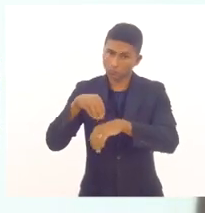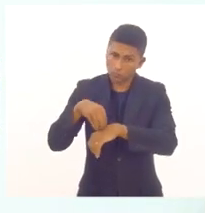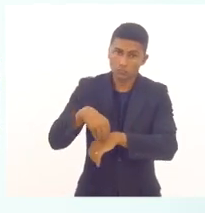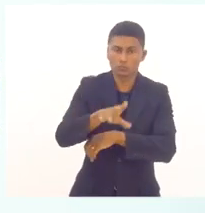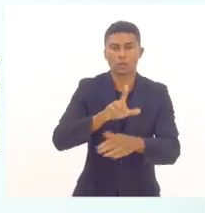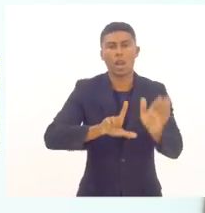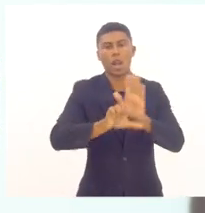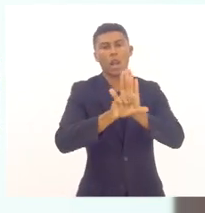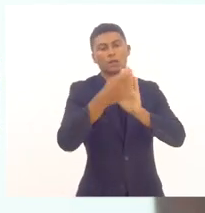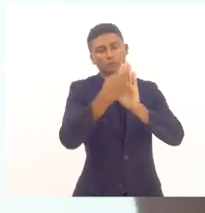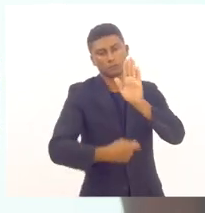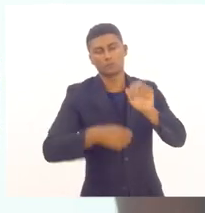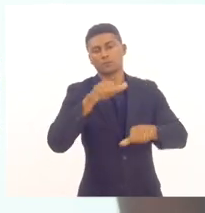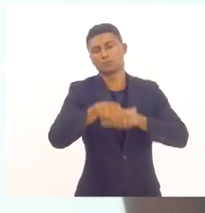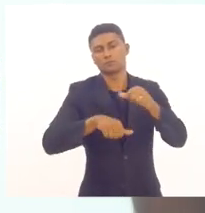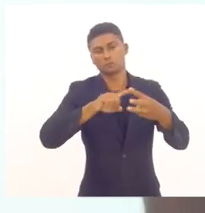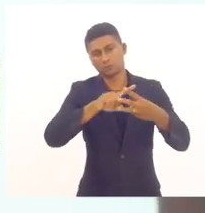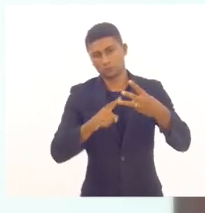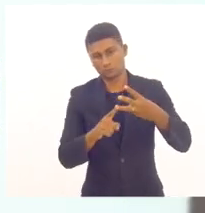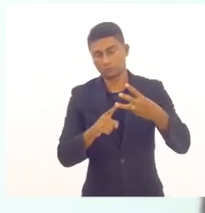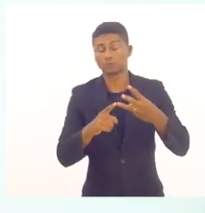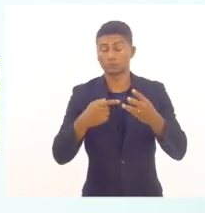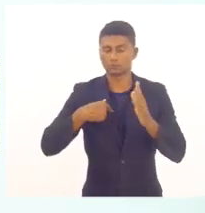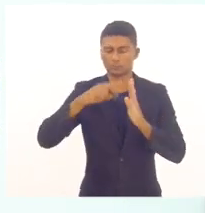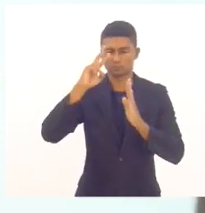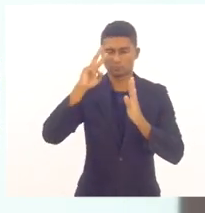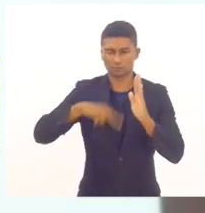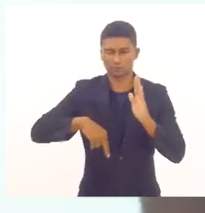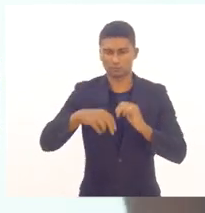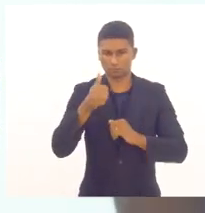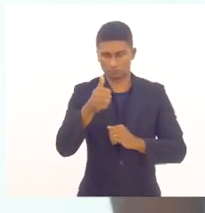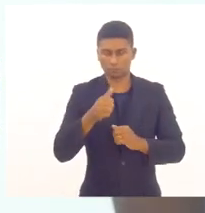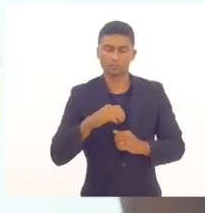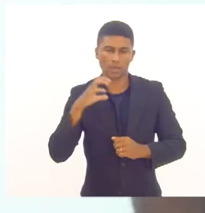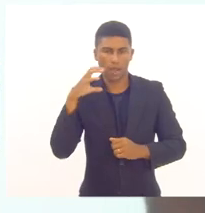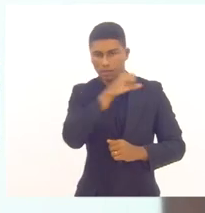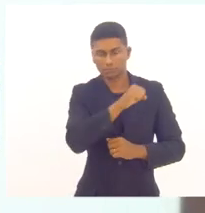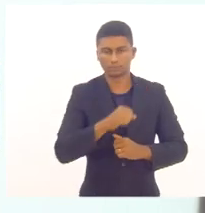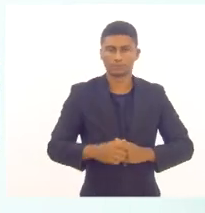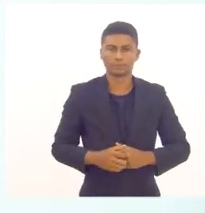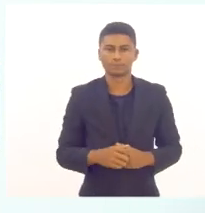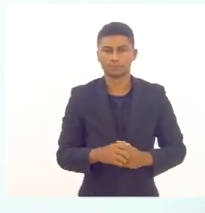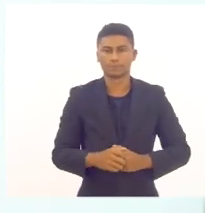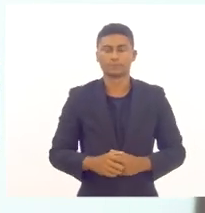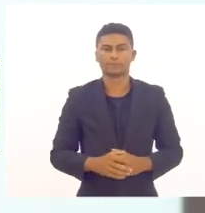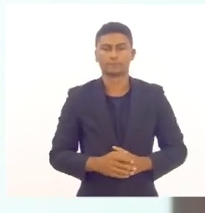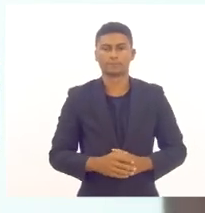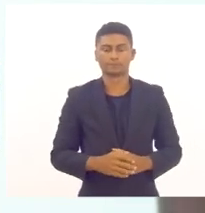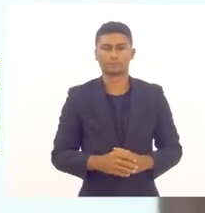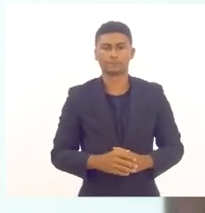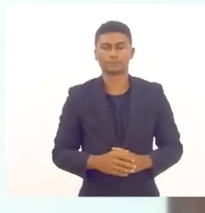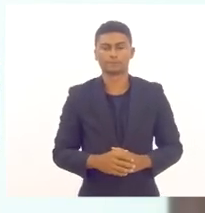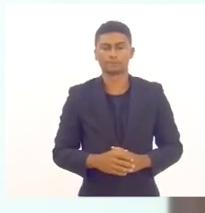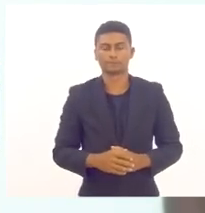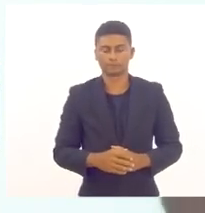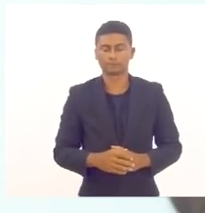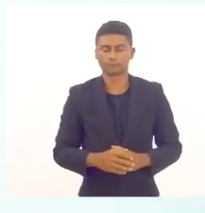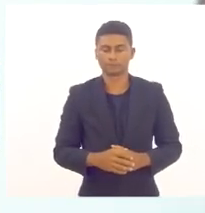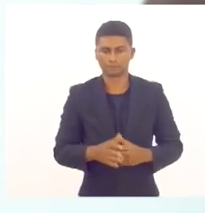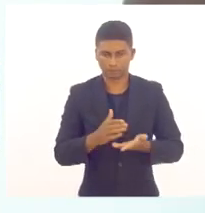três leis. Eu vou ler aqui rapidamente, que eu já tenho aqui. Vamos